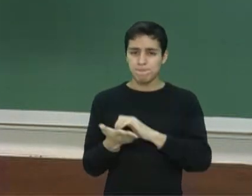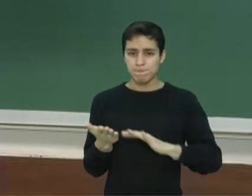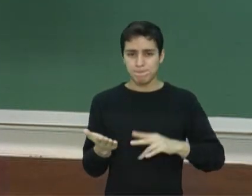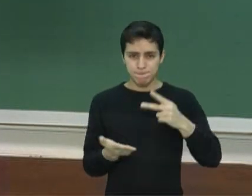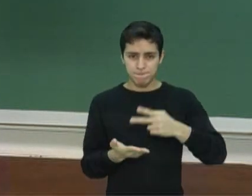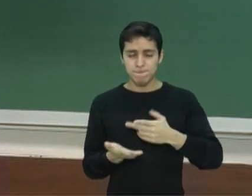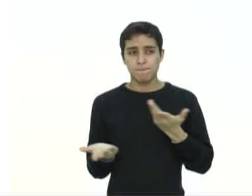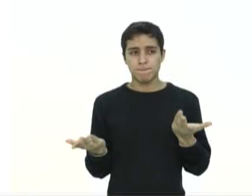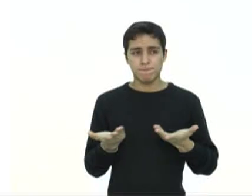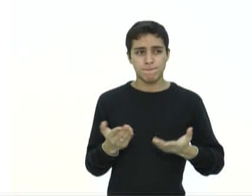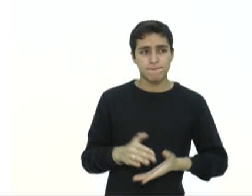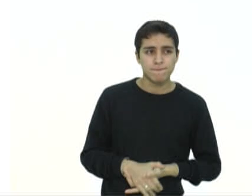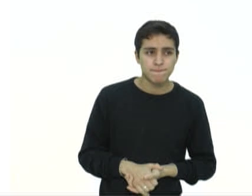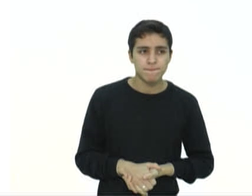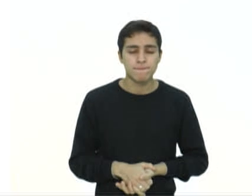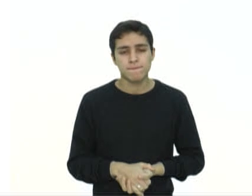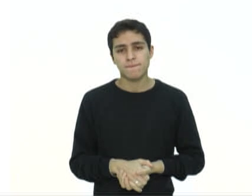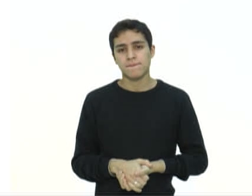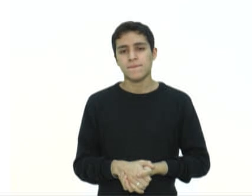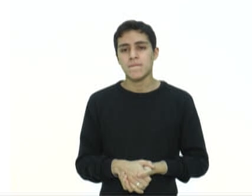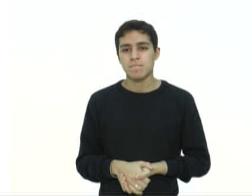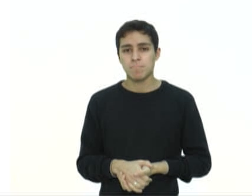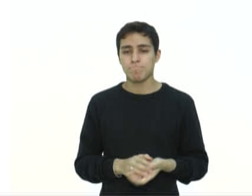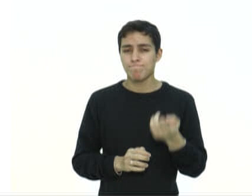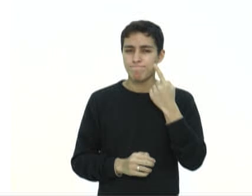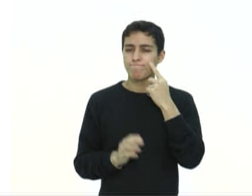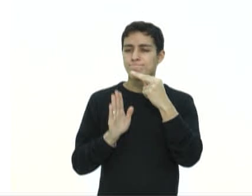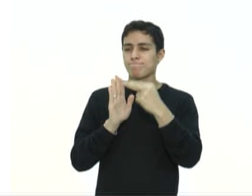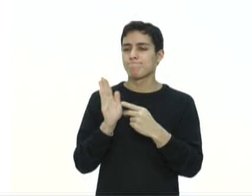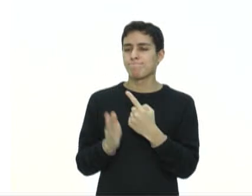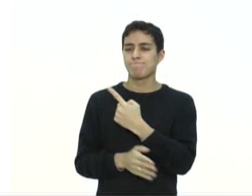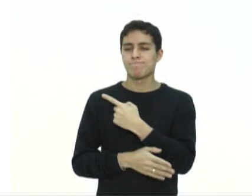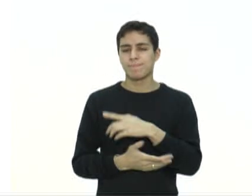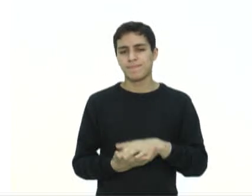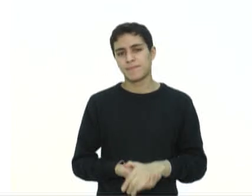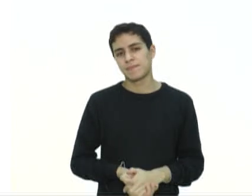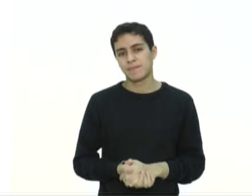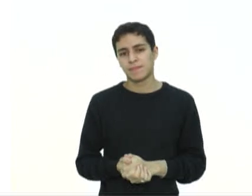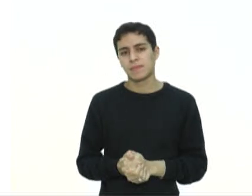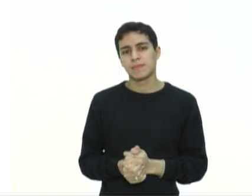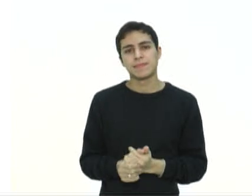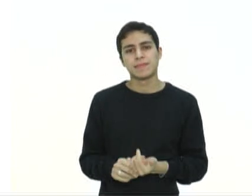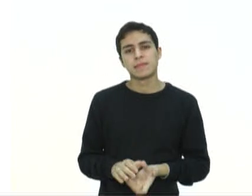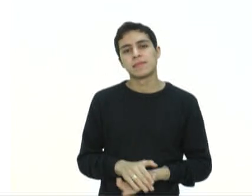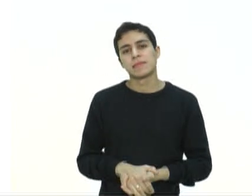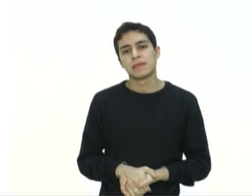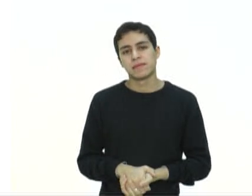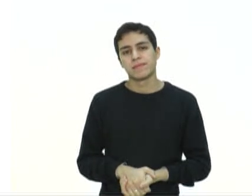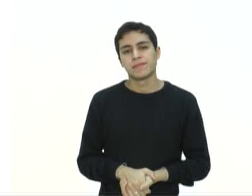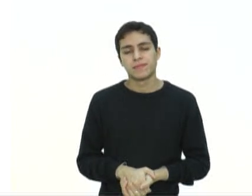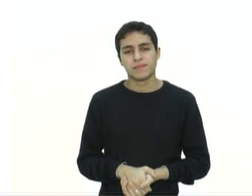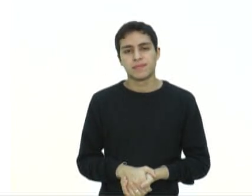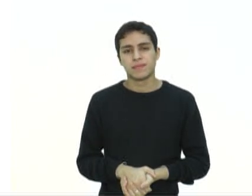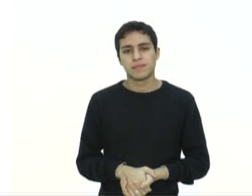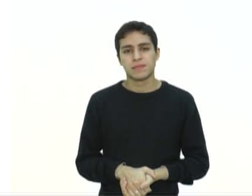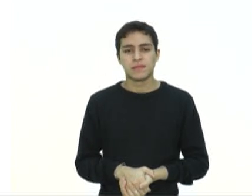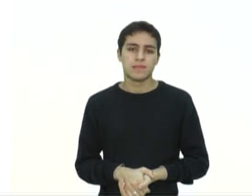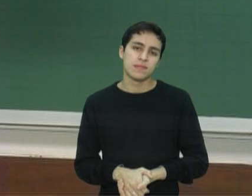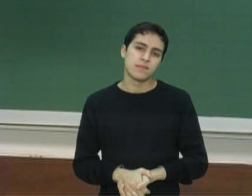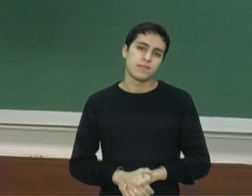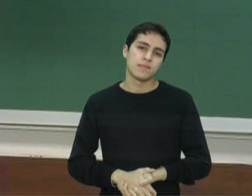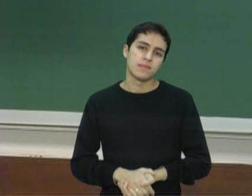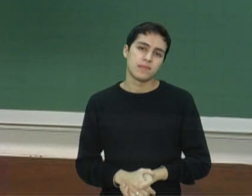2. Encuentra a palavra polissêmica em los enunciados que seguem. Então, nós temos